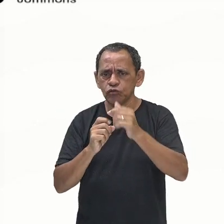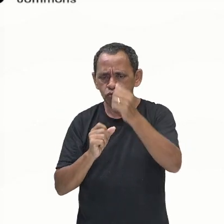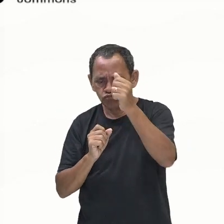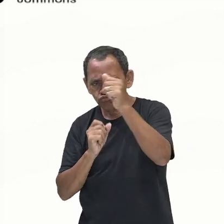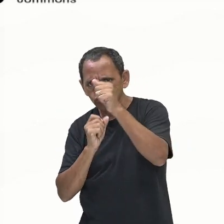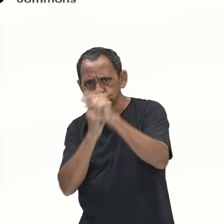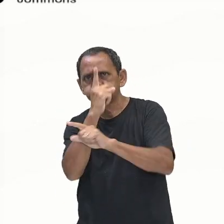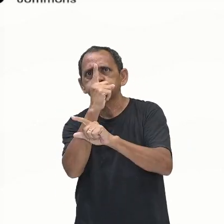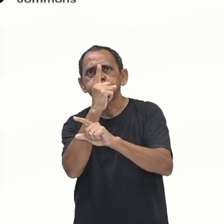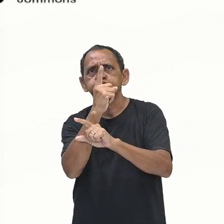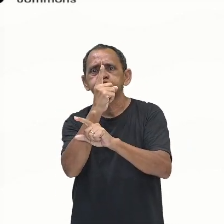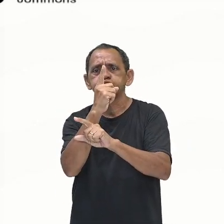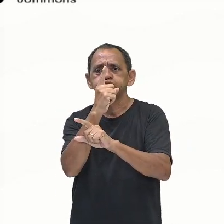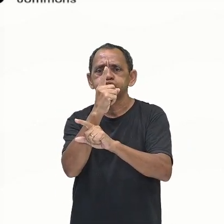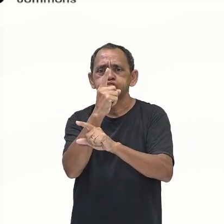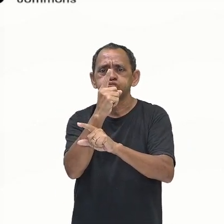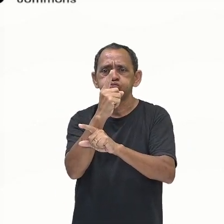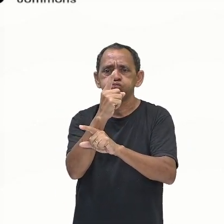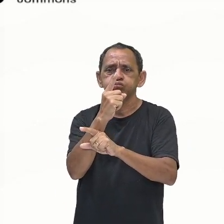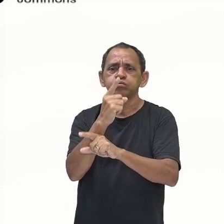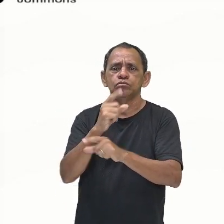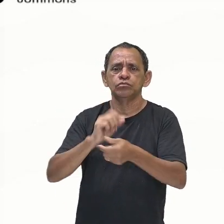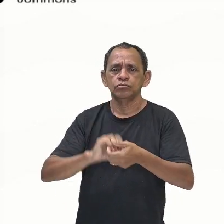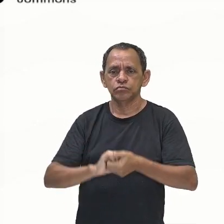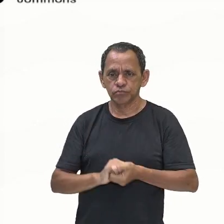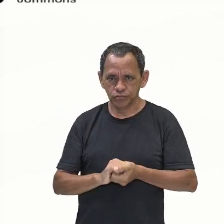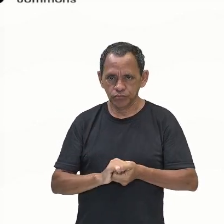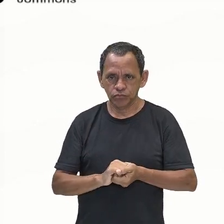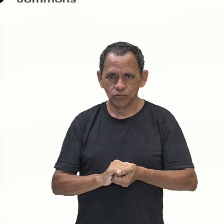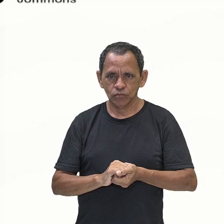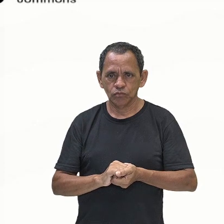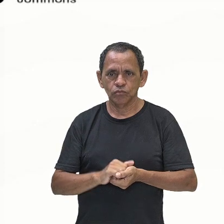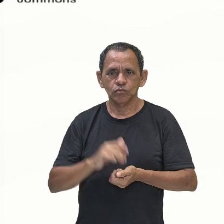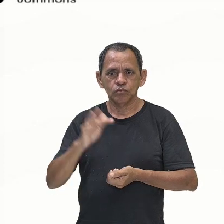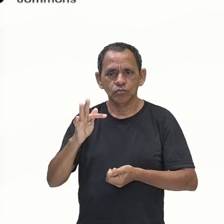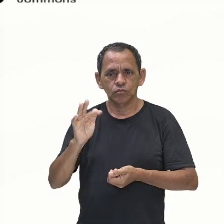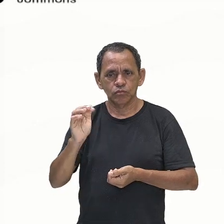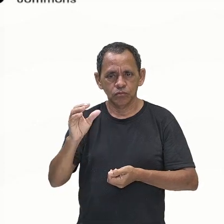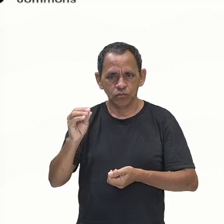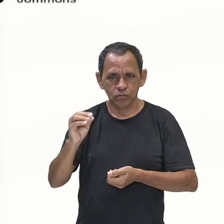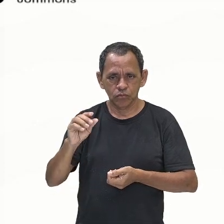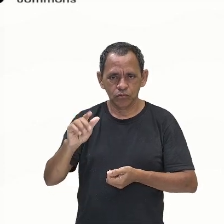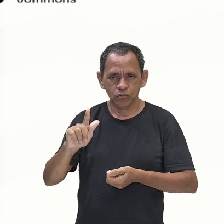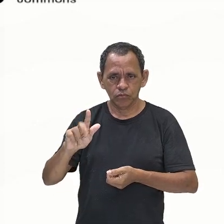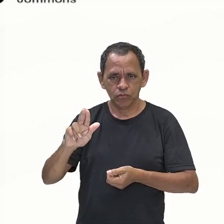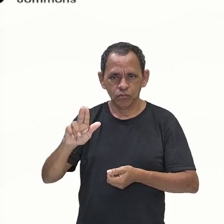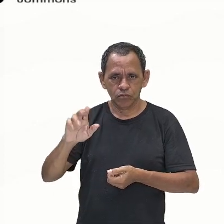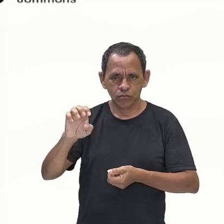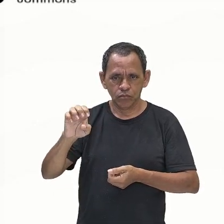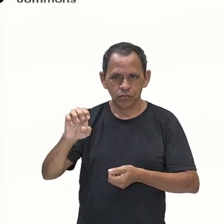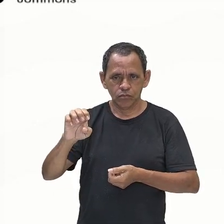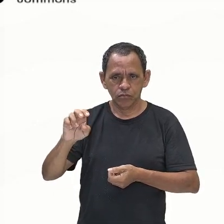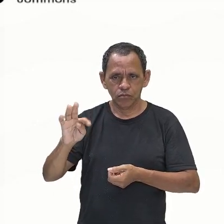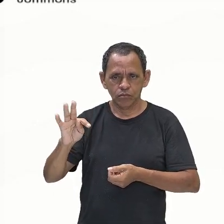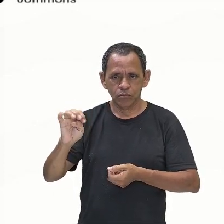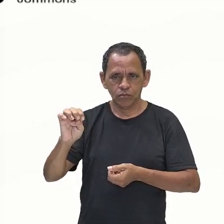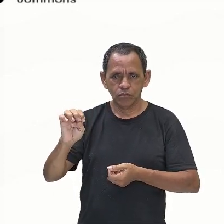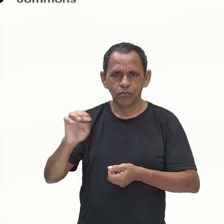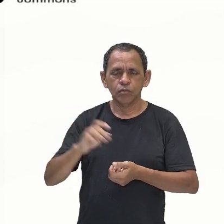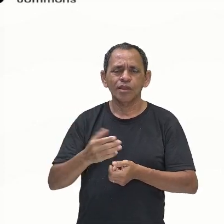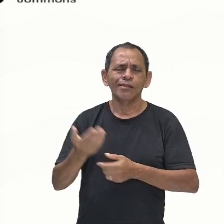dos momentos céleres aí da chamada corrida espacial, lá na Guerra Fria, né? A gente fala bastante sobre